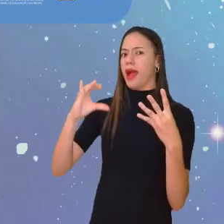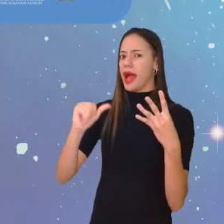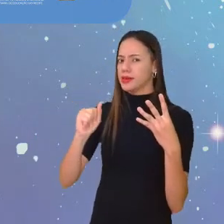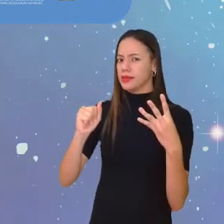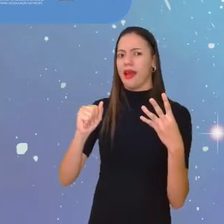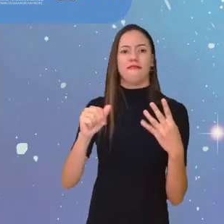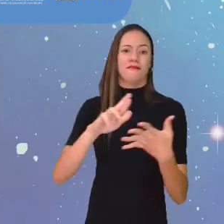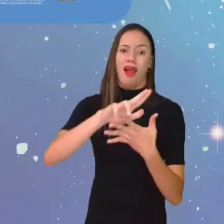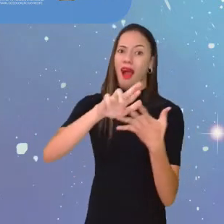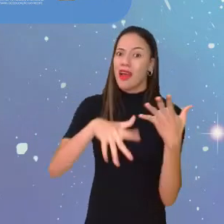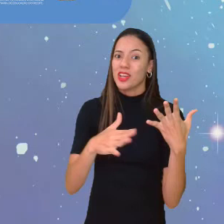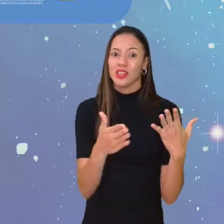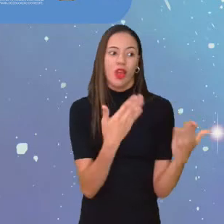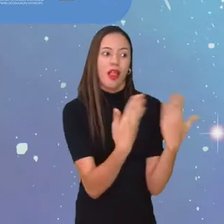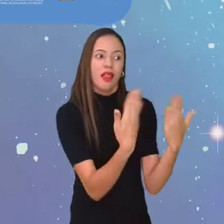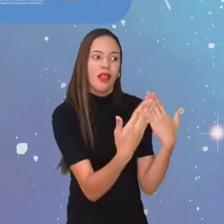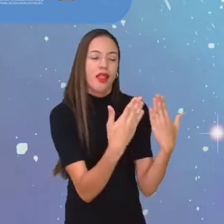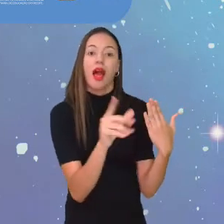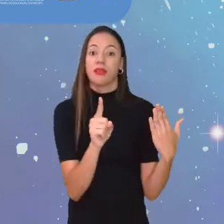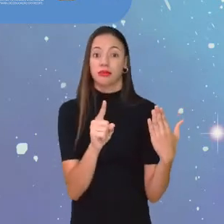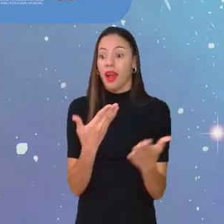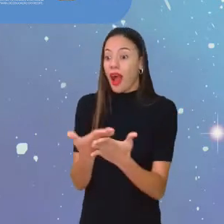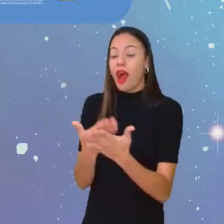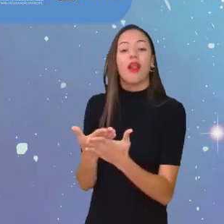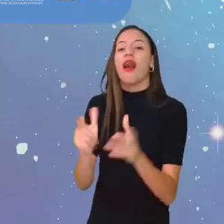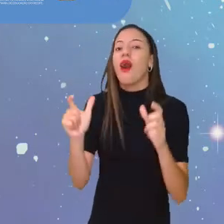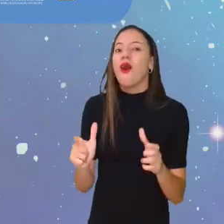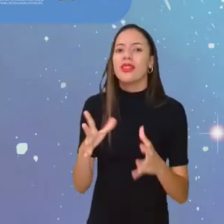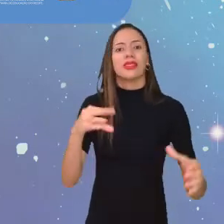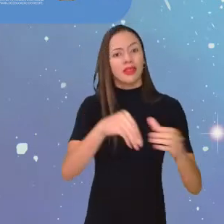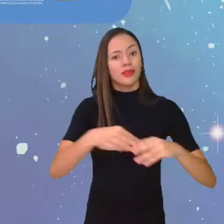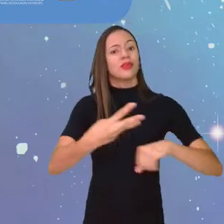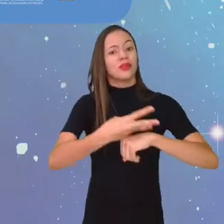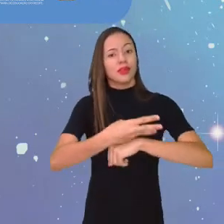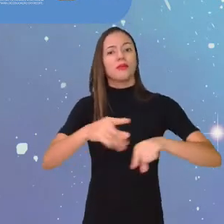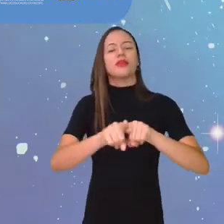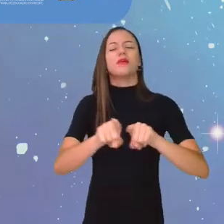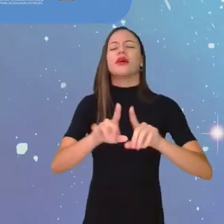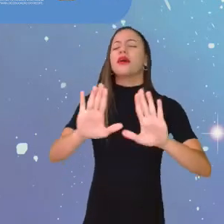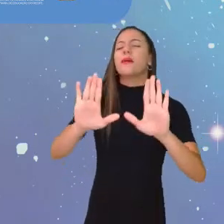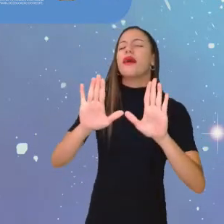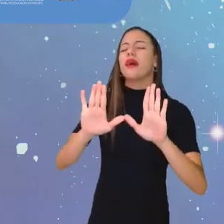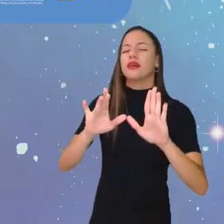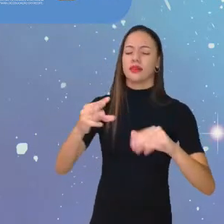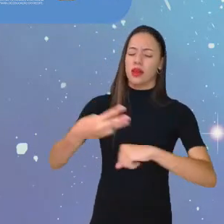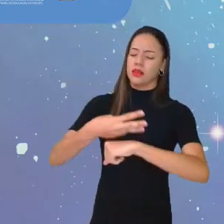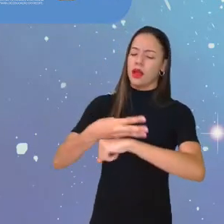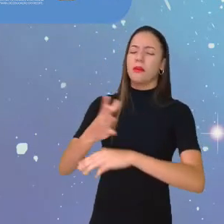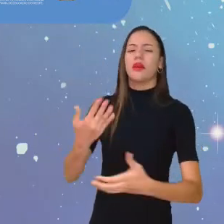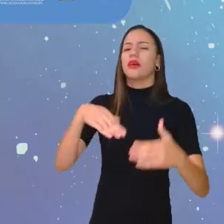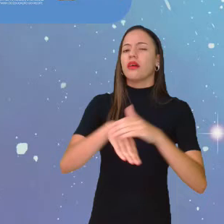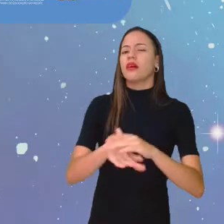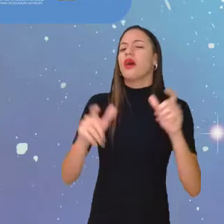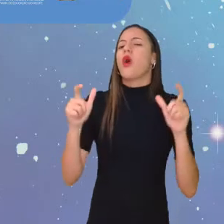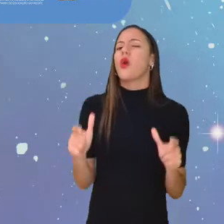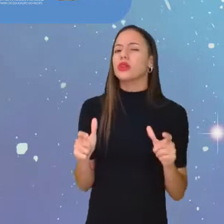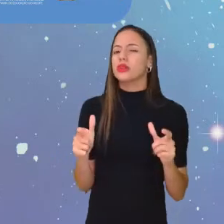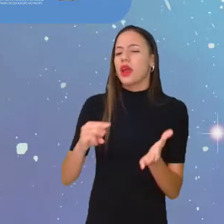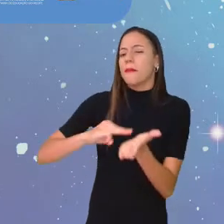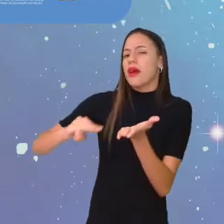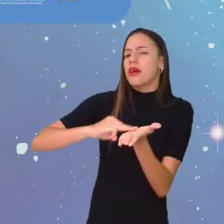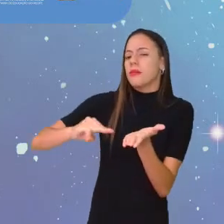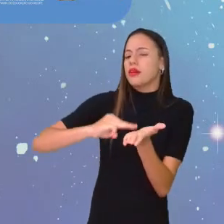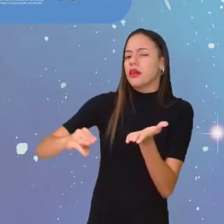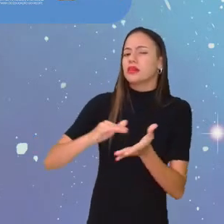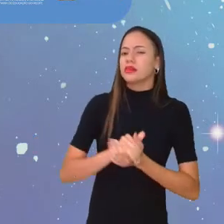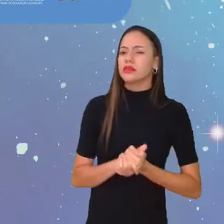Então, a aula da gente tá lá no WhatsApp também. Exatamente. E onde é que o WhatsApp guarda todas essas mensagens? Ele simplesmente faz a